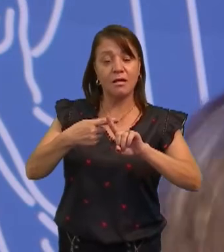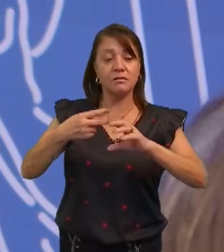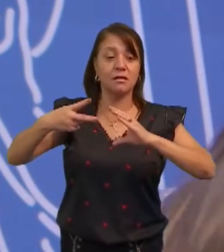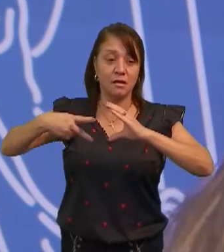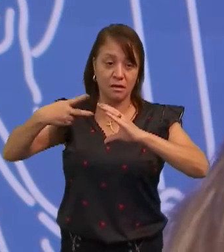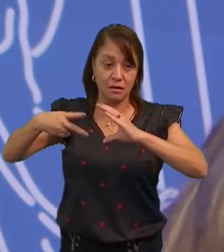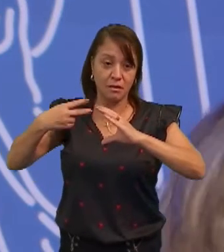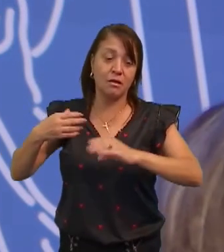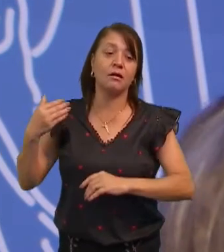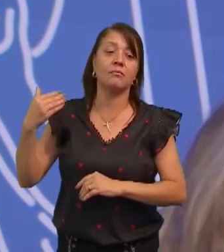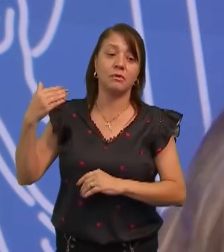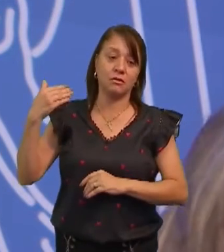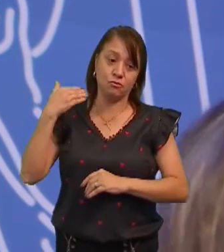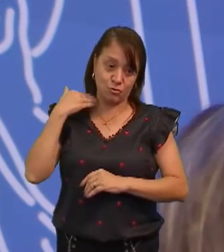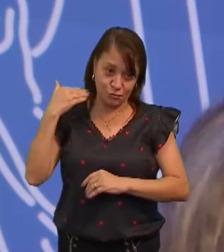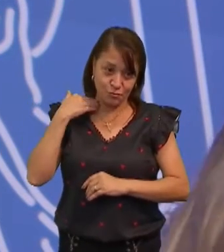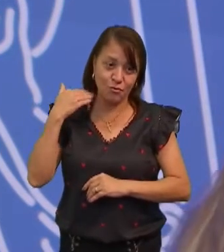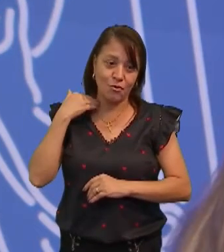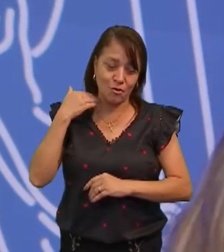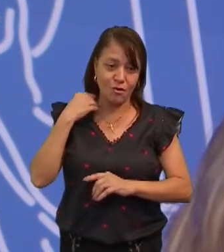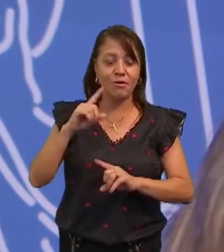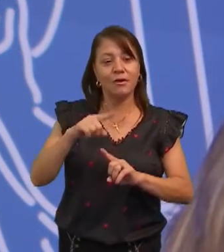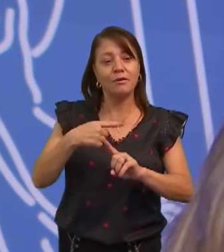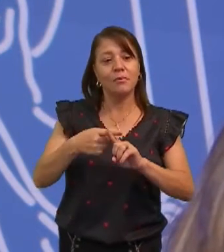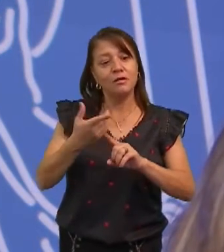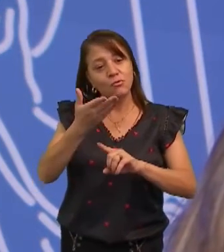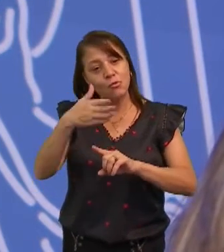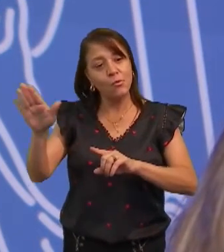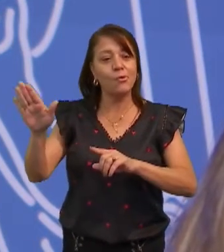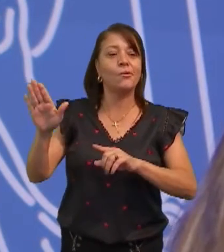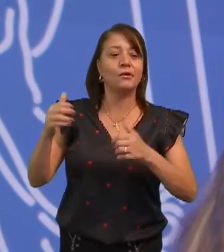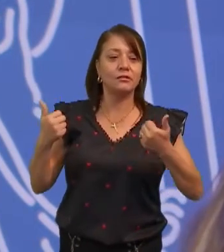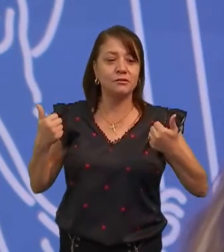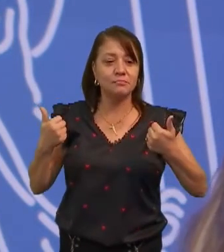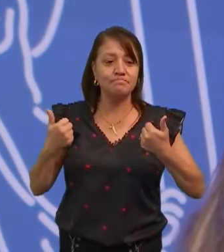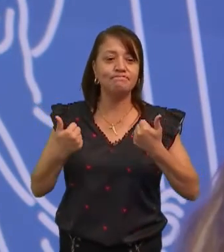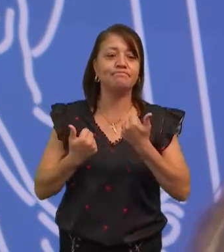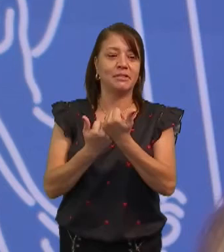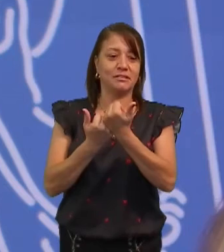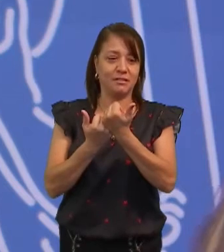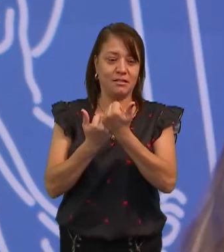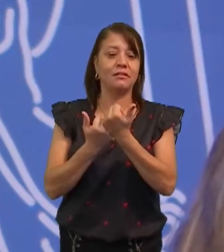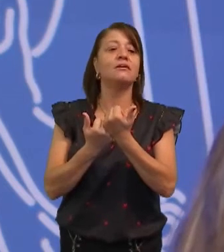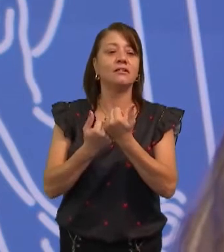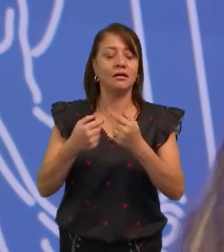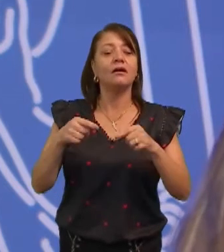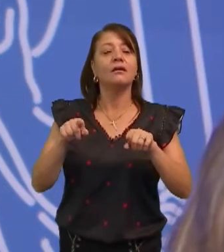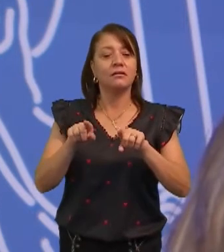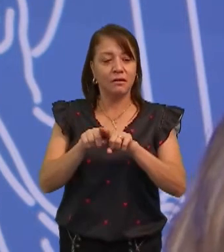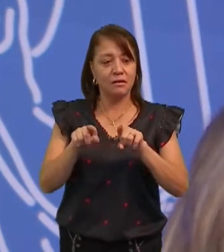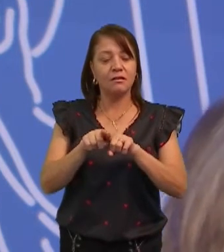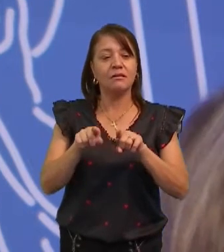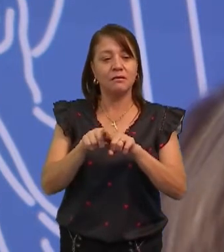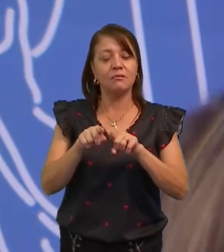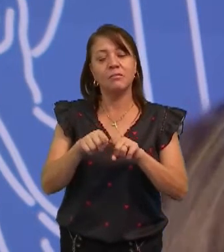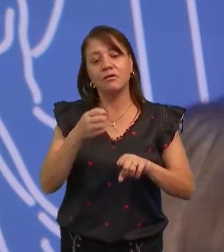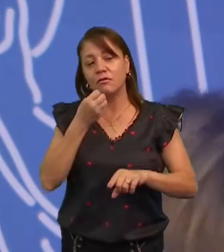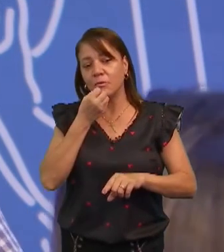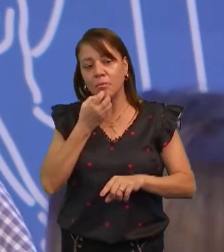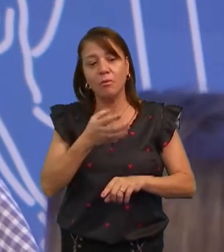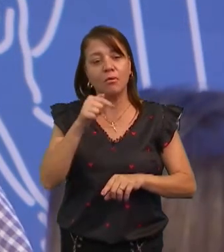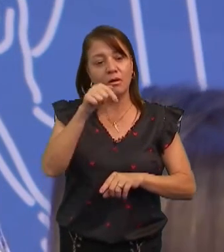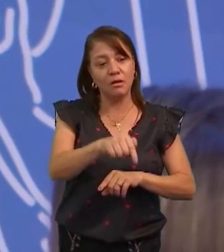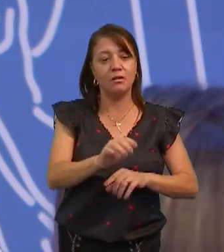Municipal de juus de fora né a oportunidade de através das nossas emendas impositivas também nós equipos né ela da melhor qualidade